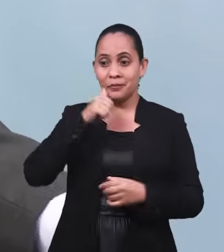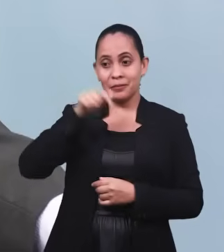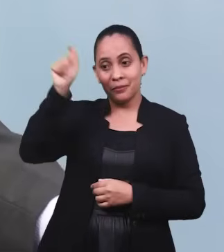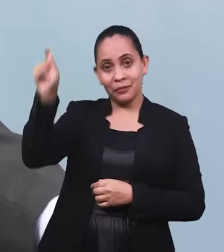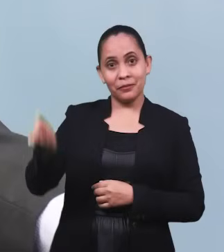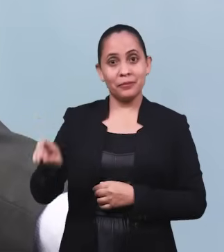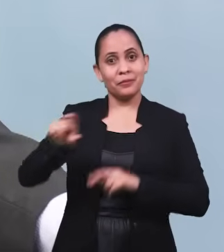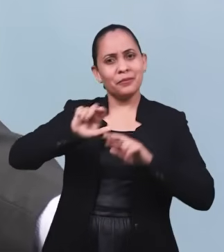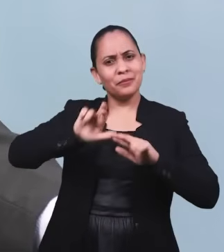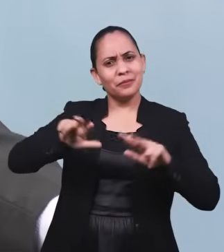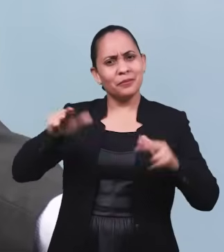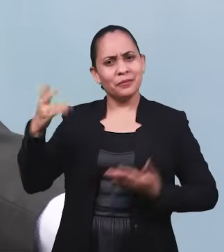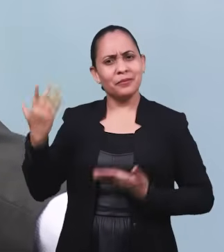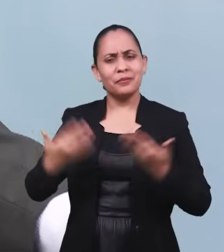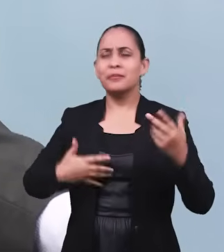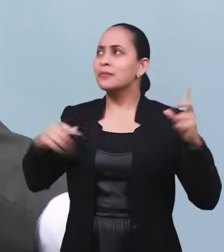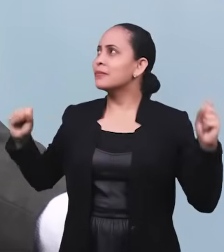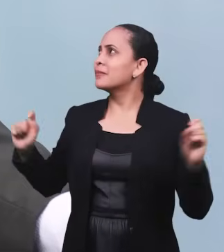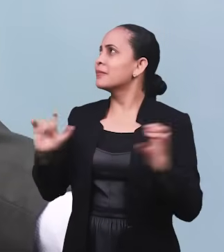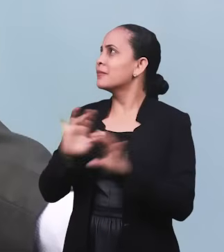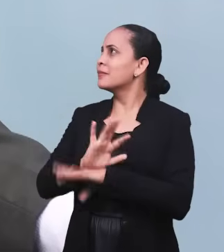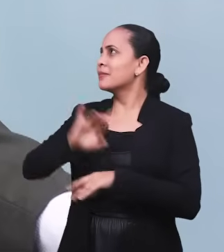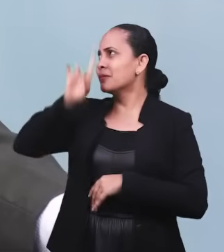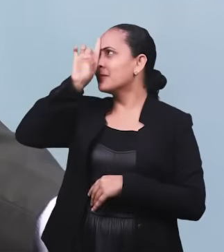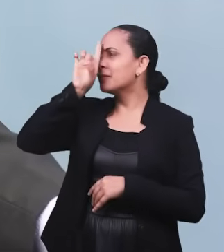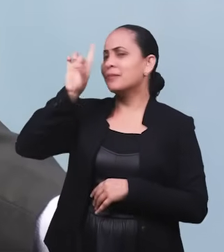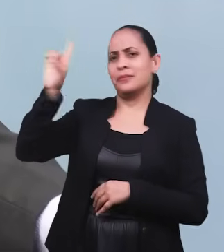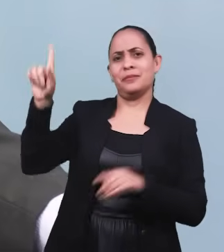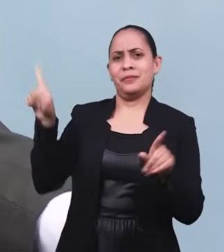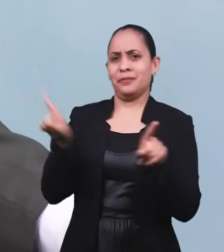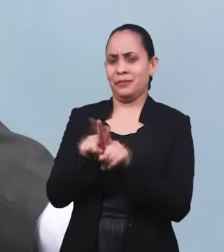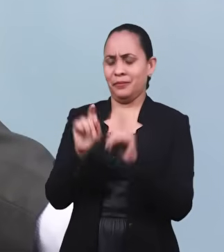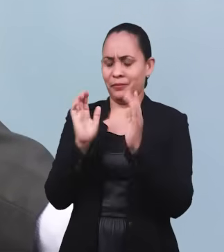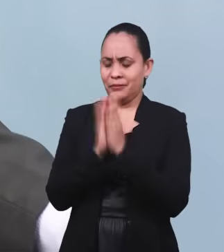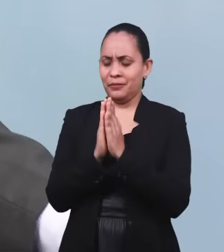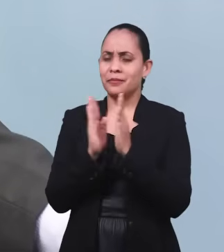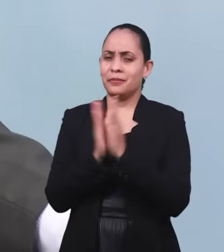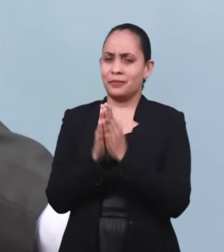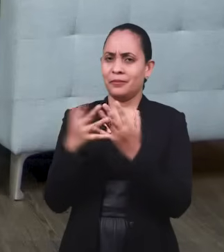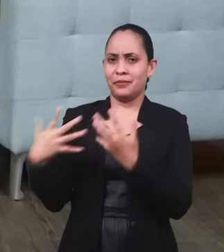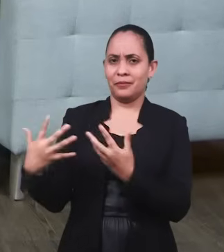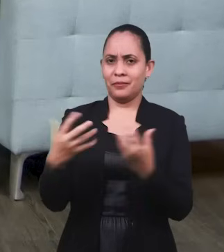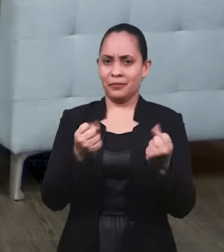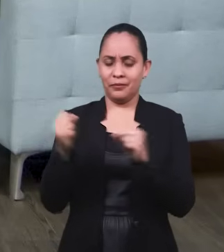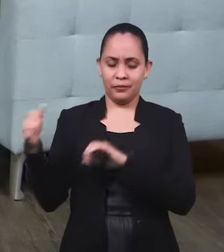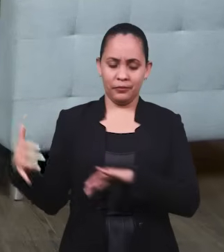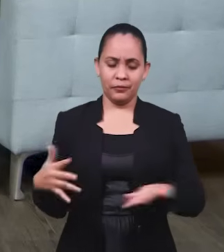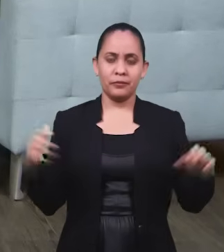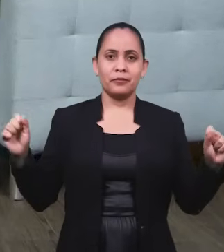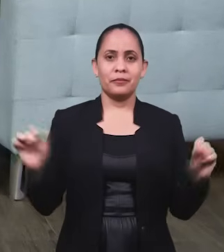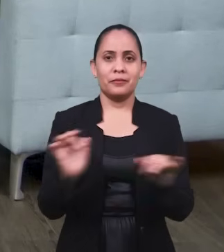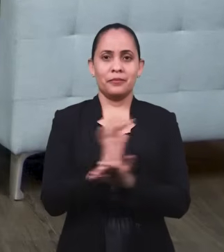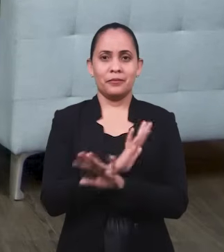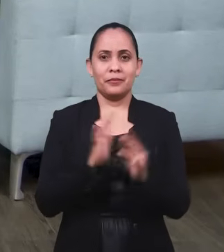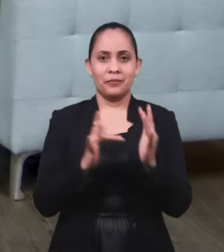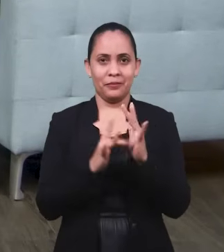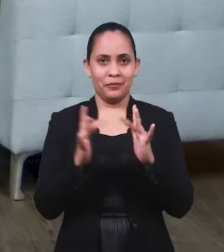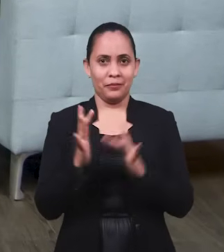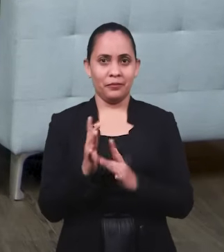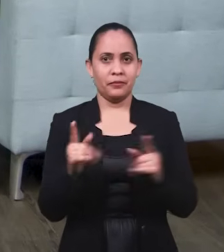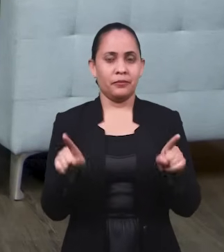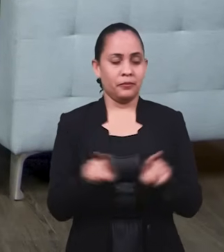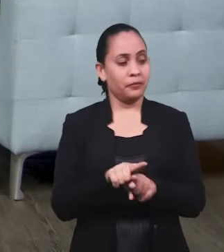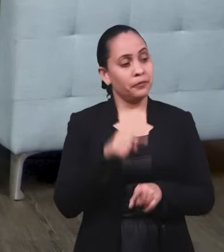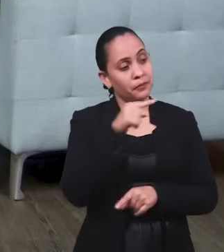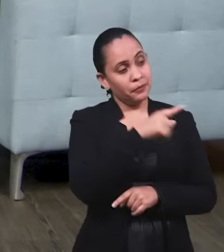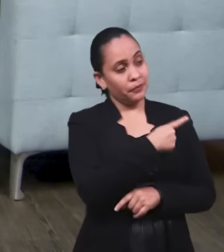há muitos irmãos nessa hora glorificando ao Senhor também pelas suas orações ouvidas. Glória a Jesus. Inclusive, o